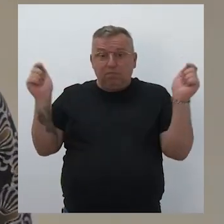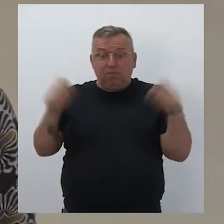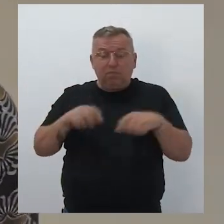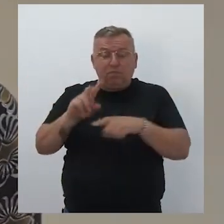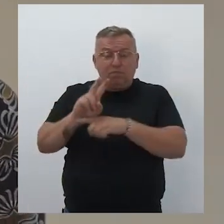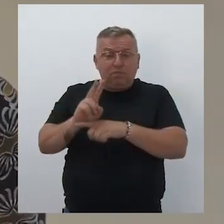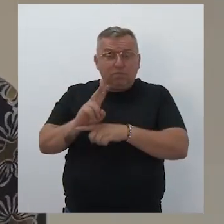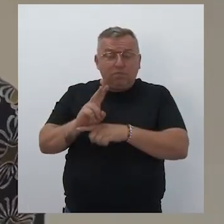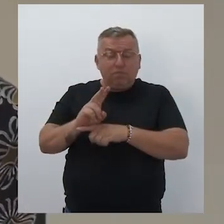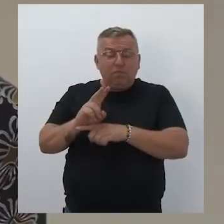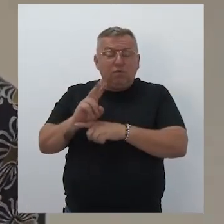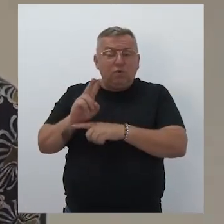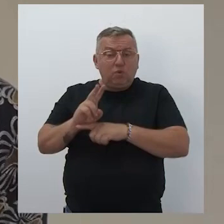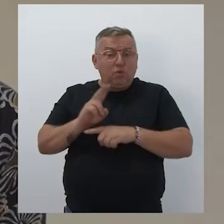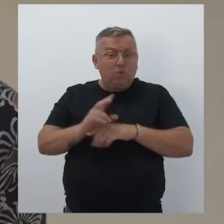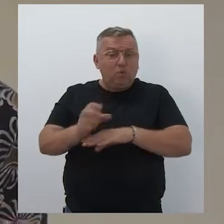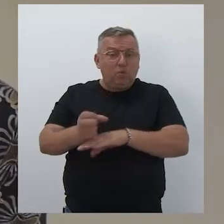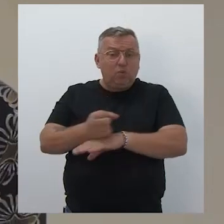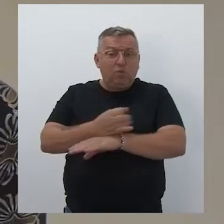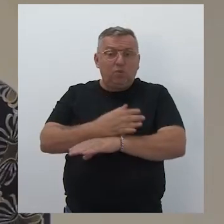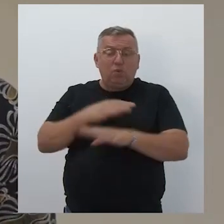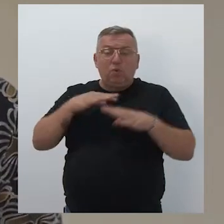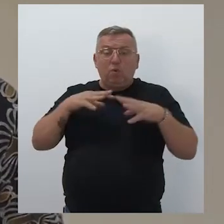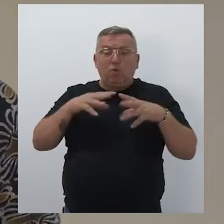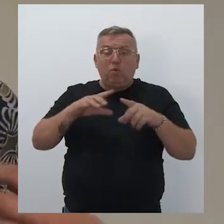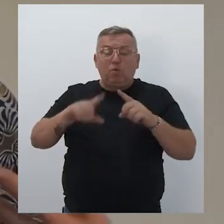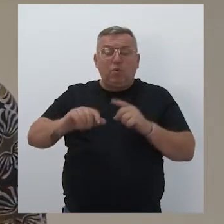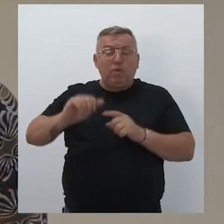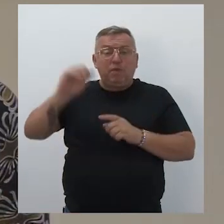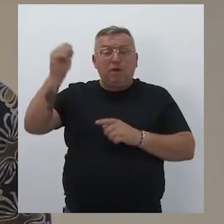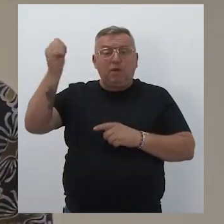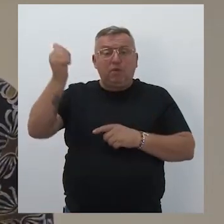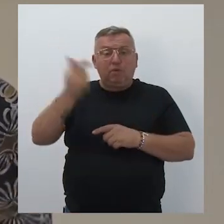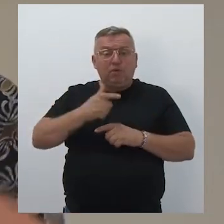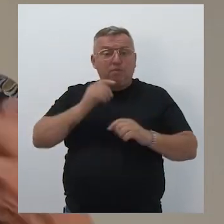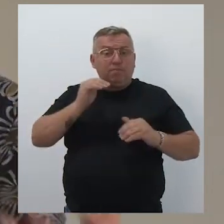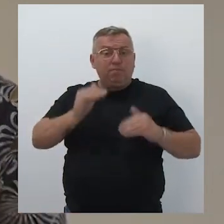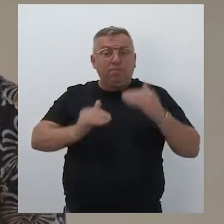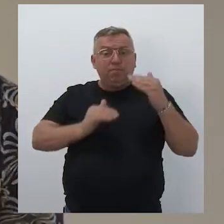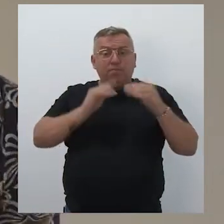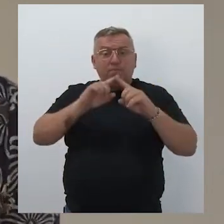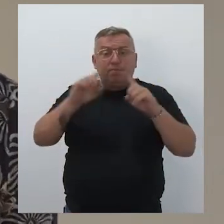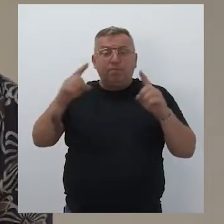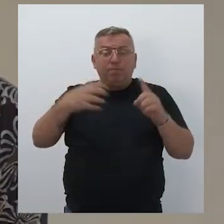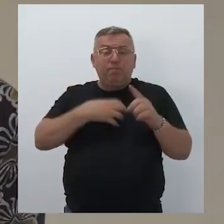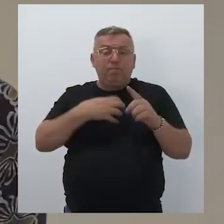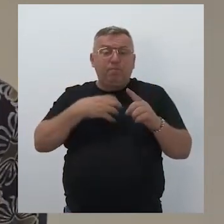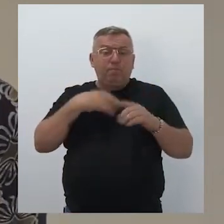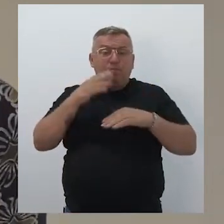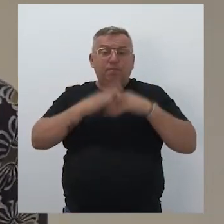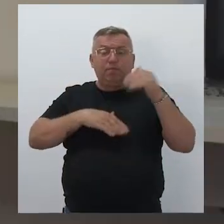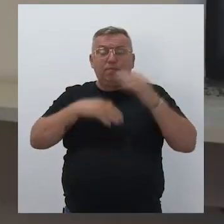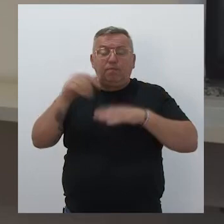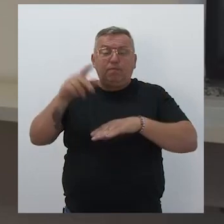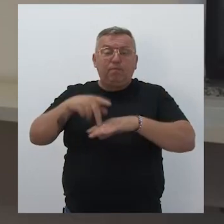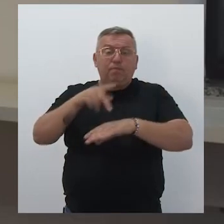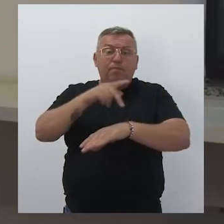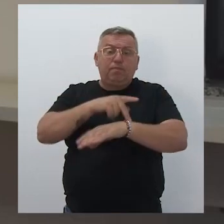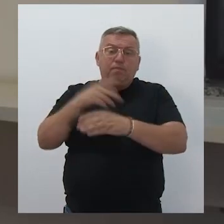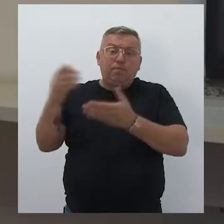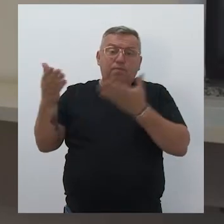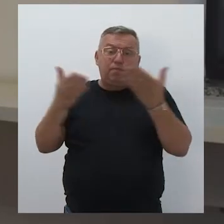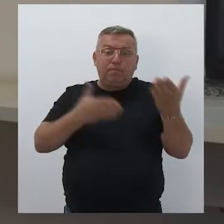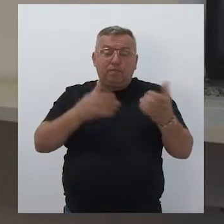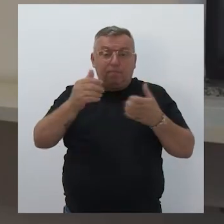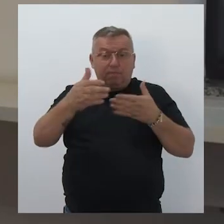gerir emoções. Tudo isso é muito mais desenvolvido no tipo de prática pedagógica que se traz para a